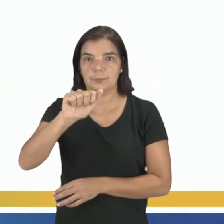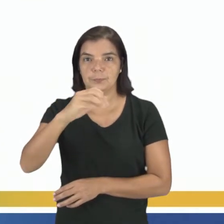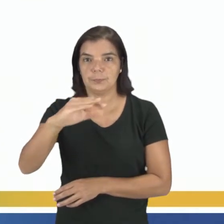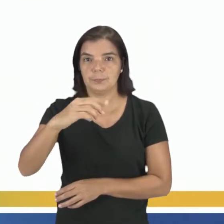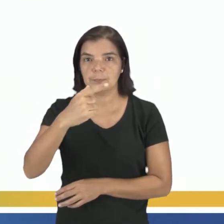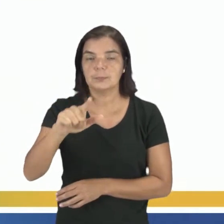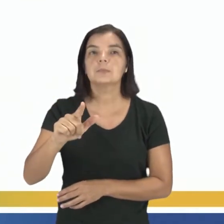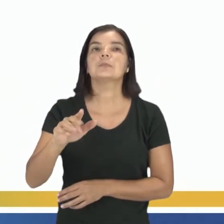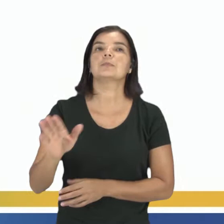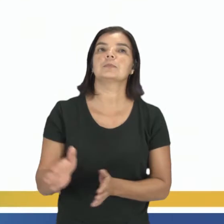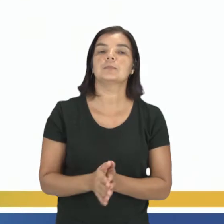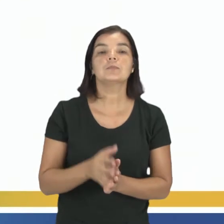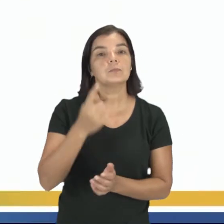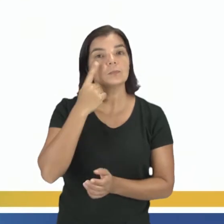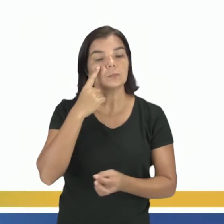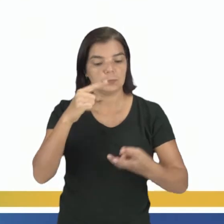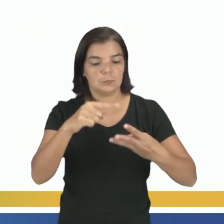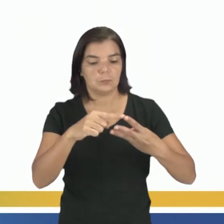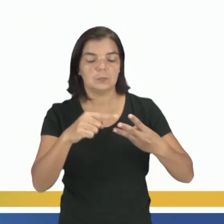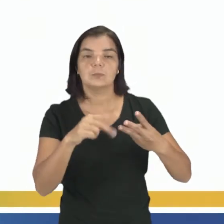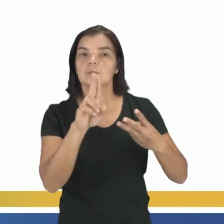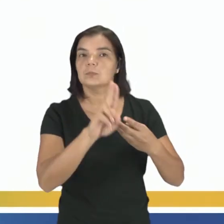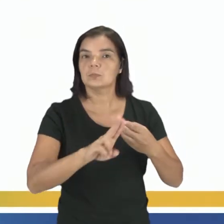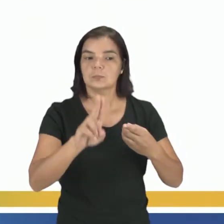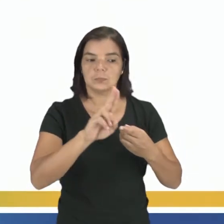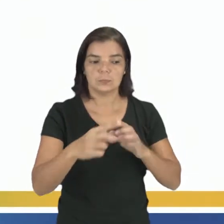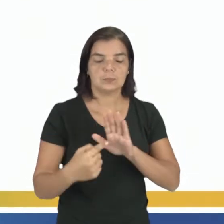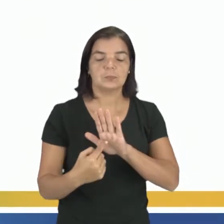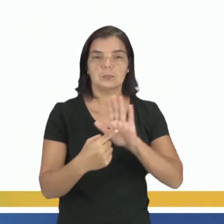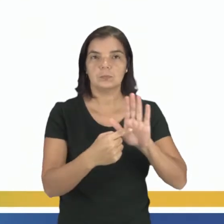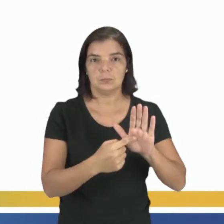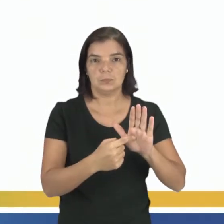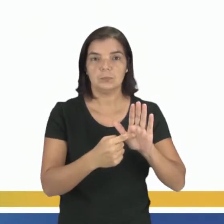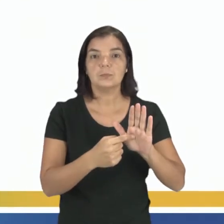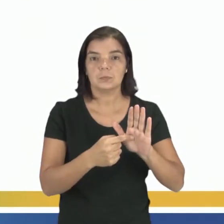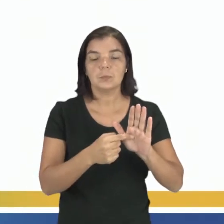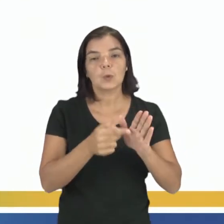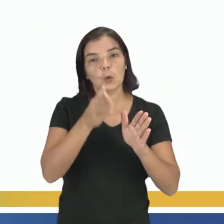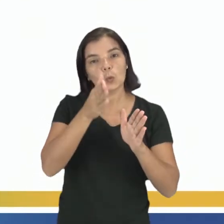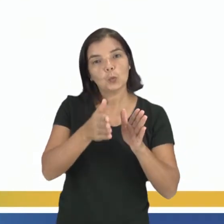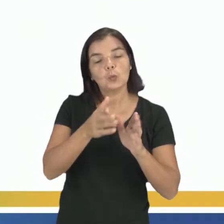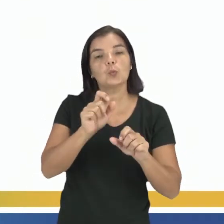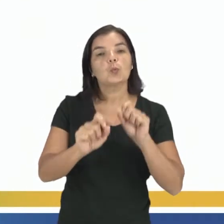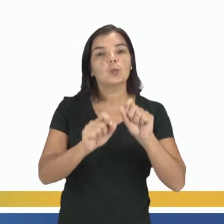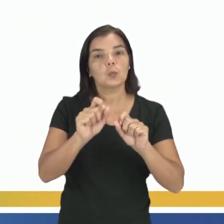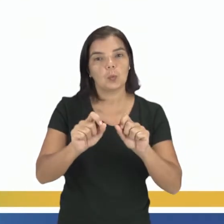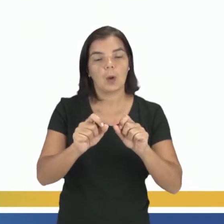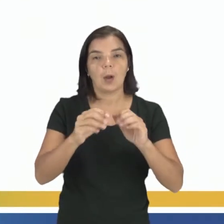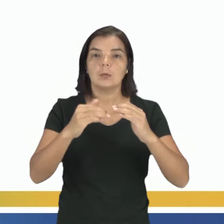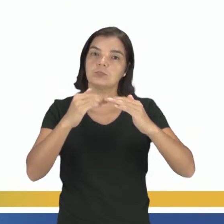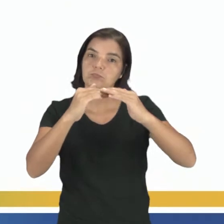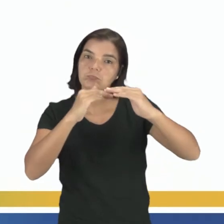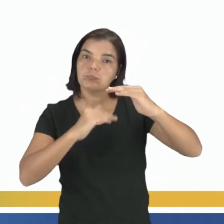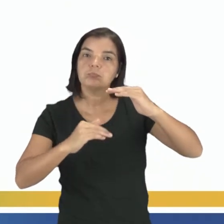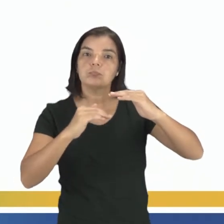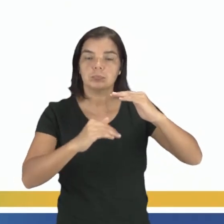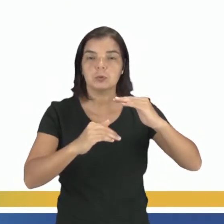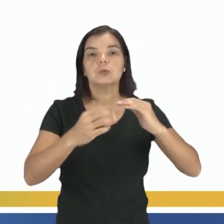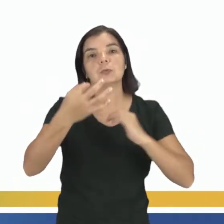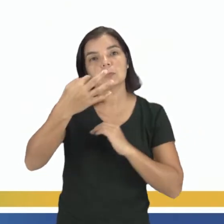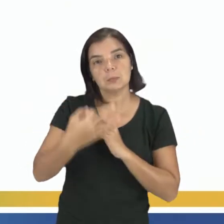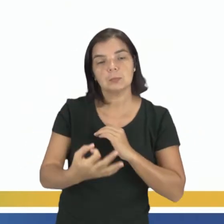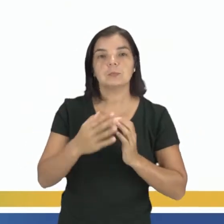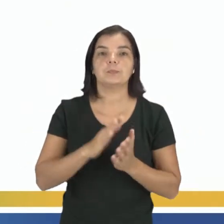exponenciais, tá? Nós vimos que elas são usadas para determinar um intervalo, de modo que essa desigualdade seja